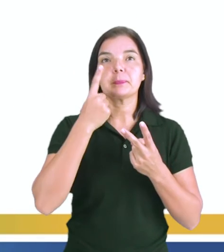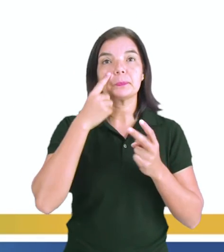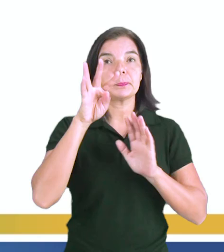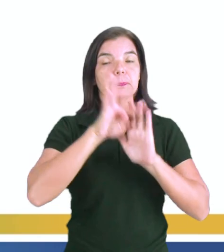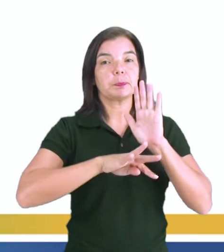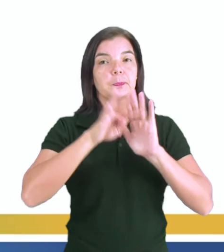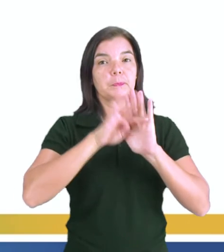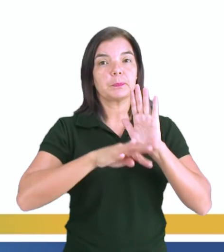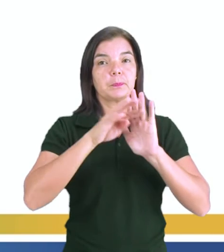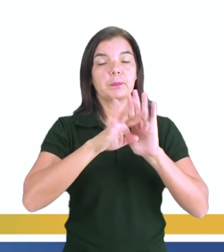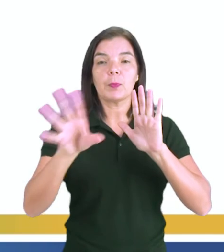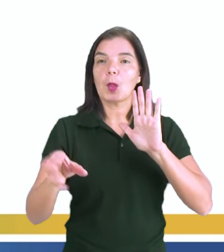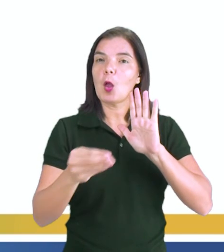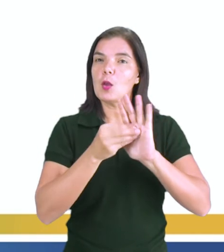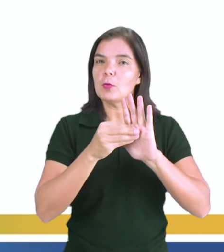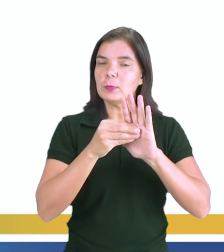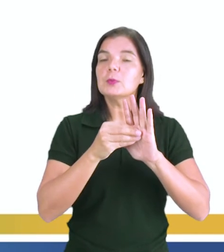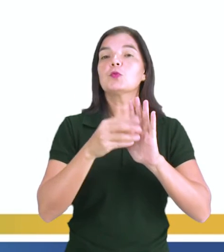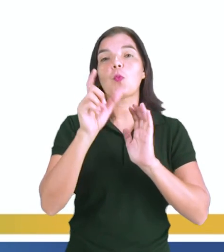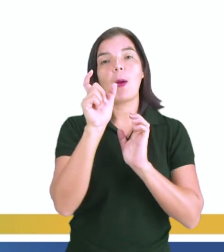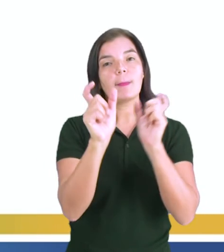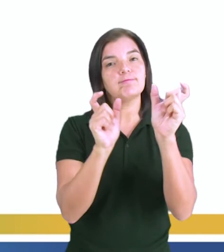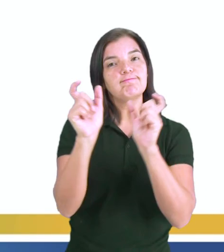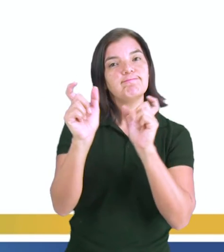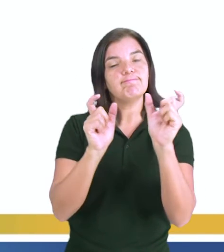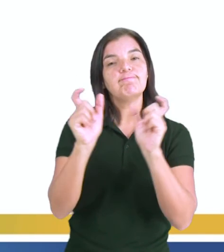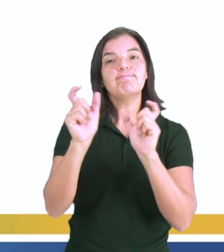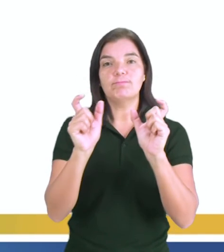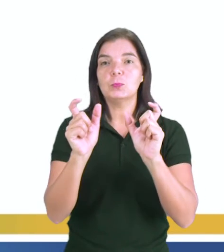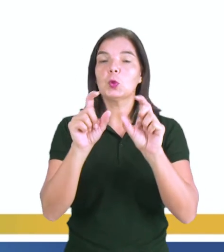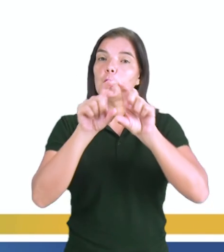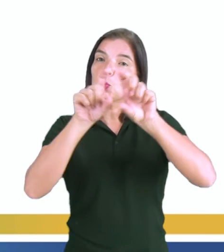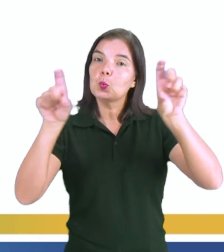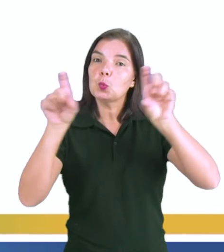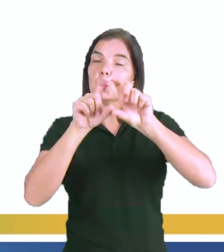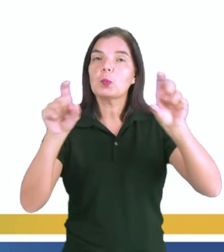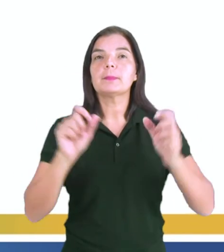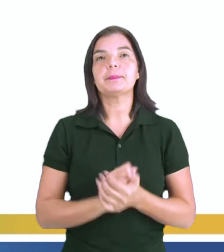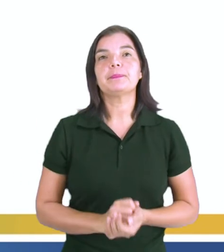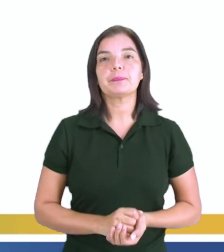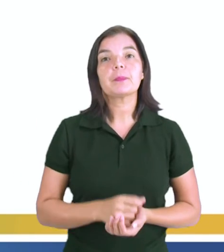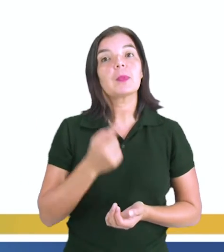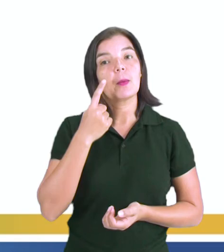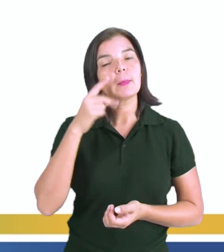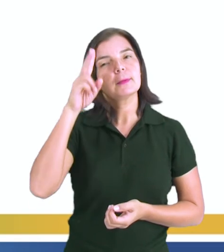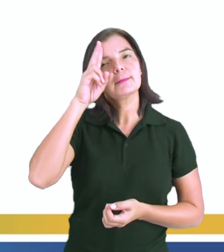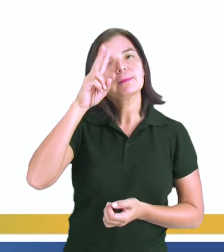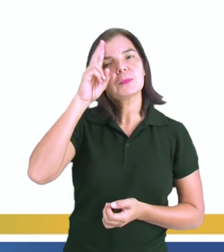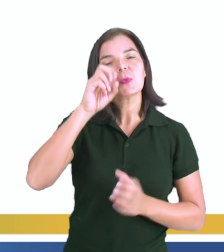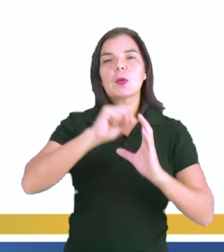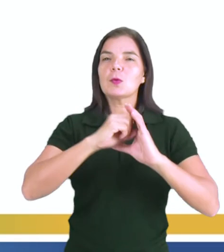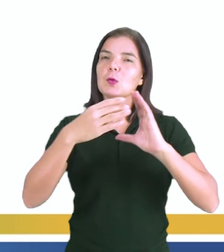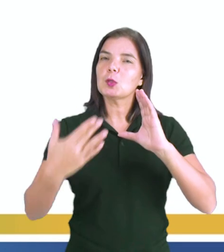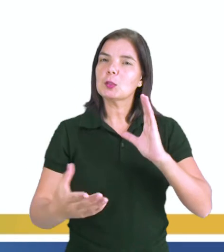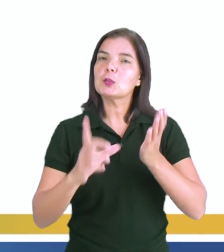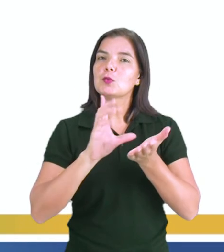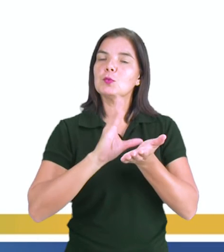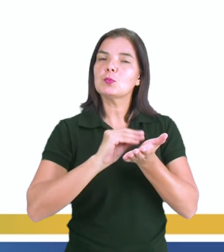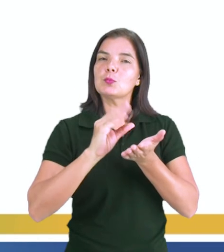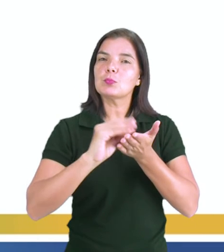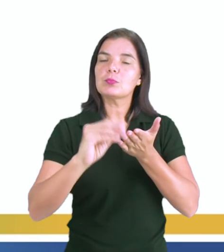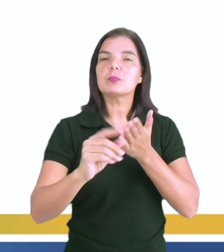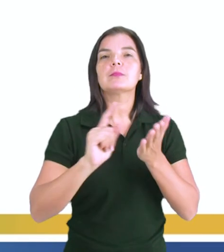texto abaixo e preencha as lacunas com as palavras do quadro a seguir. Assim você vai relembrar as características de um artigo de